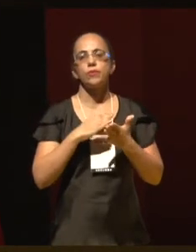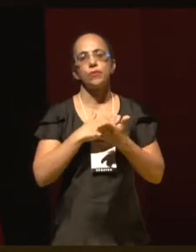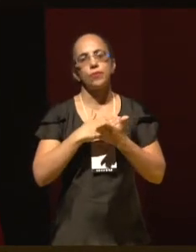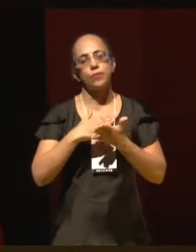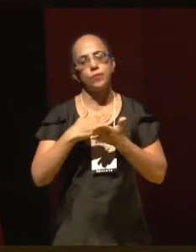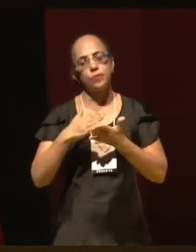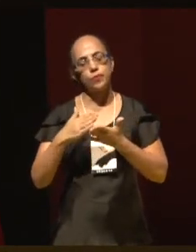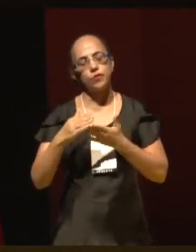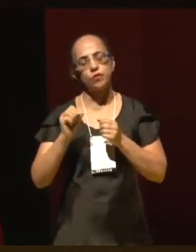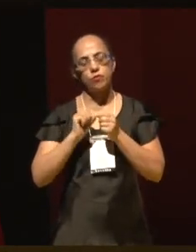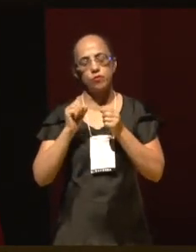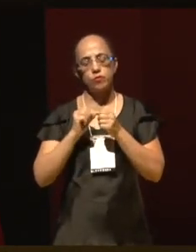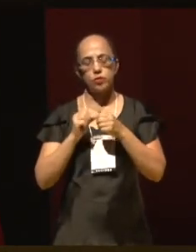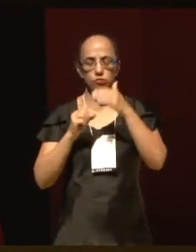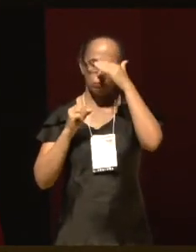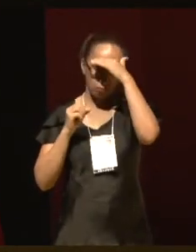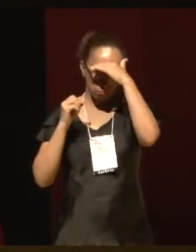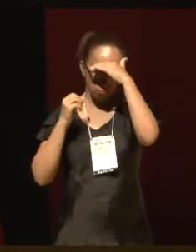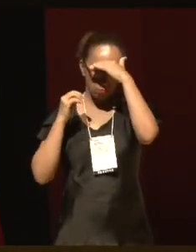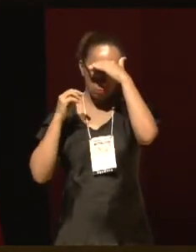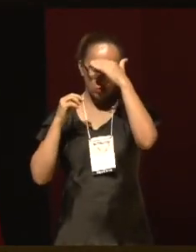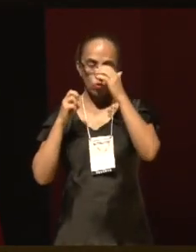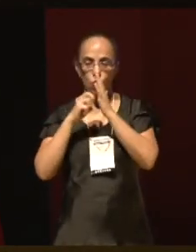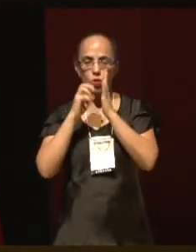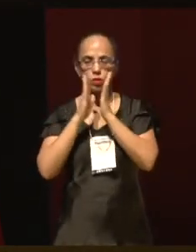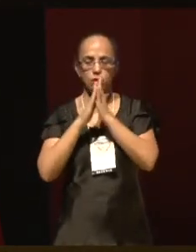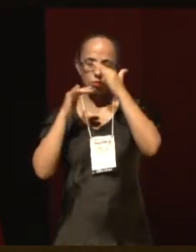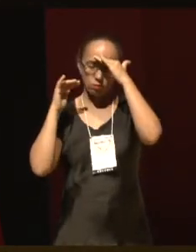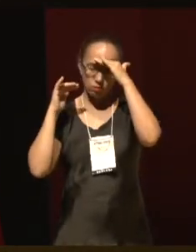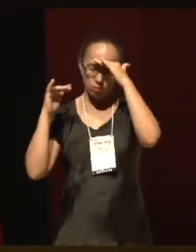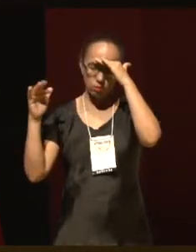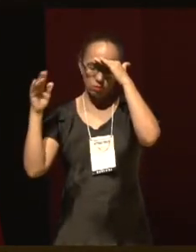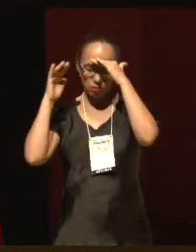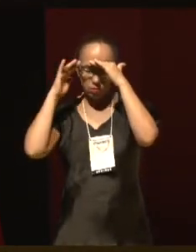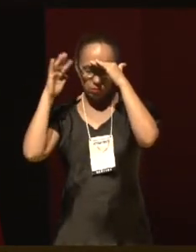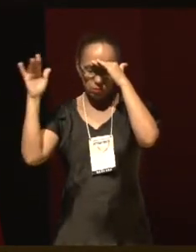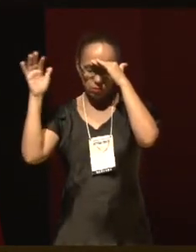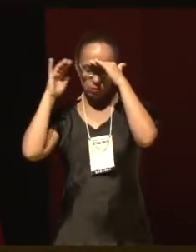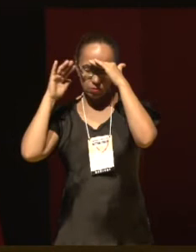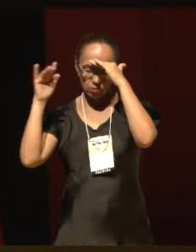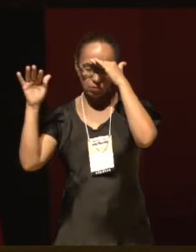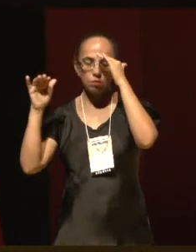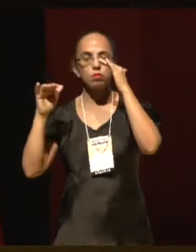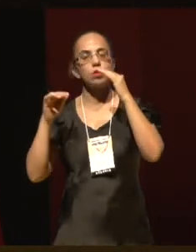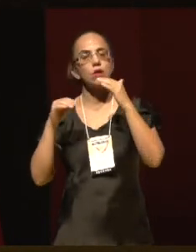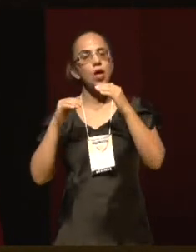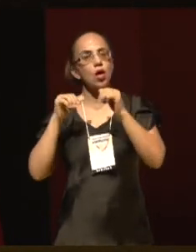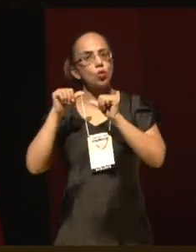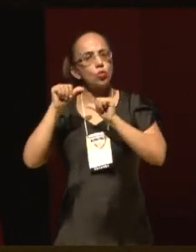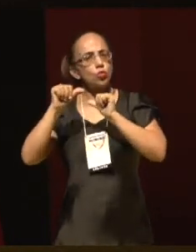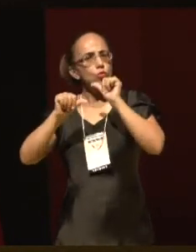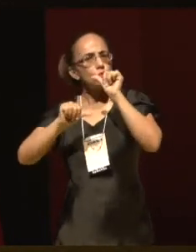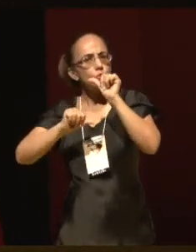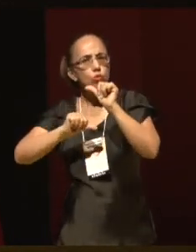Começamos a vibrar individualmente. As mudanças são muito importantes.